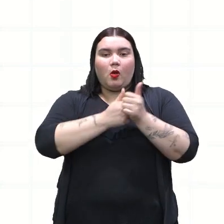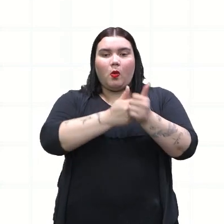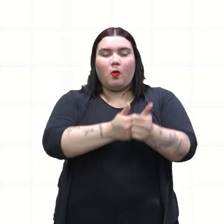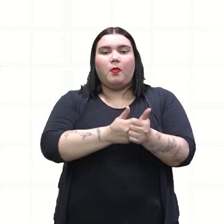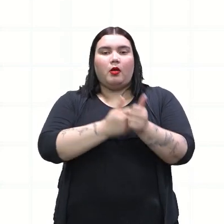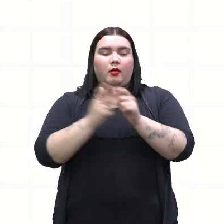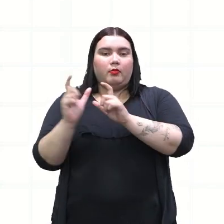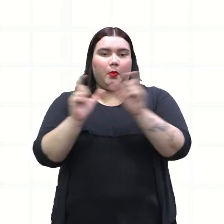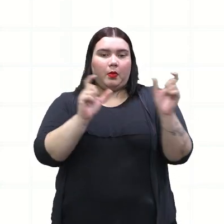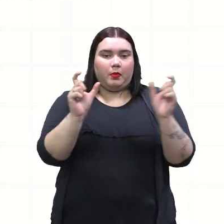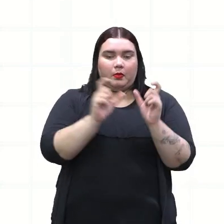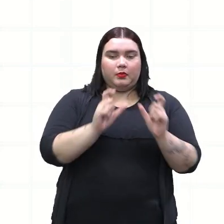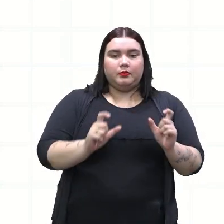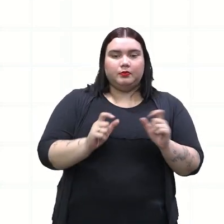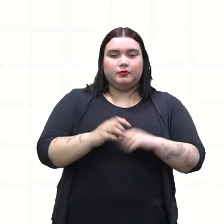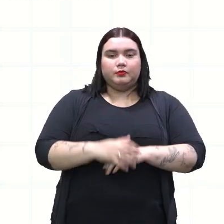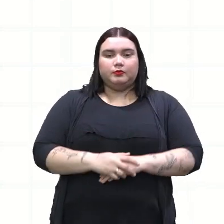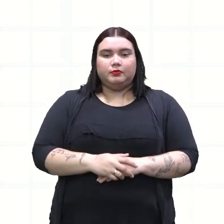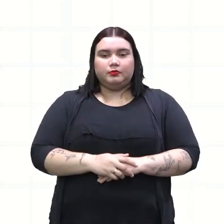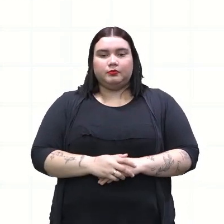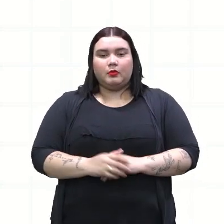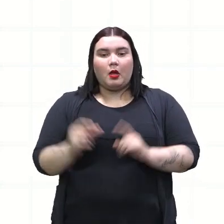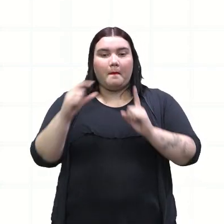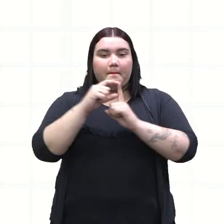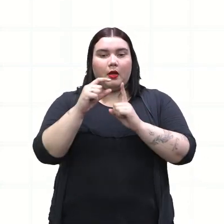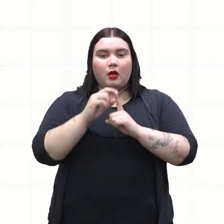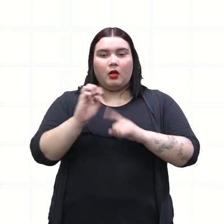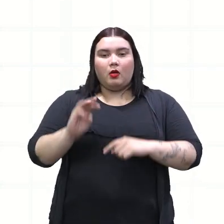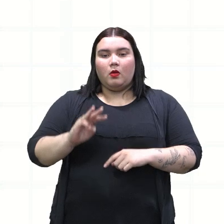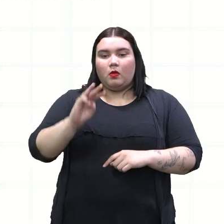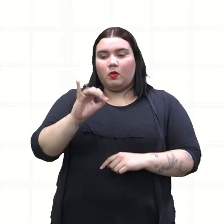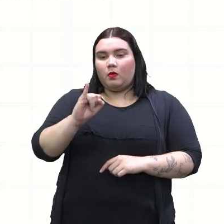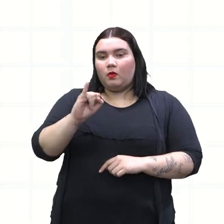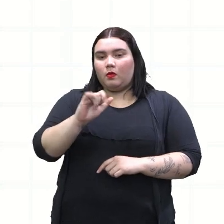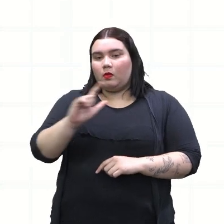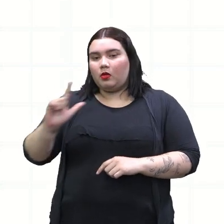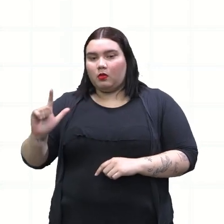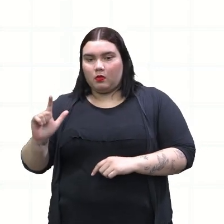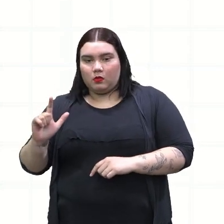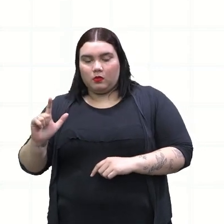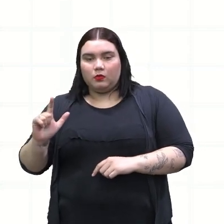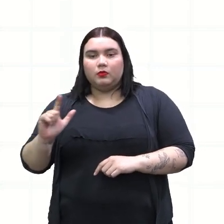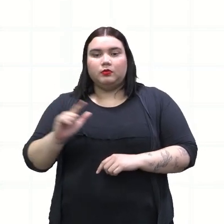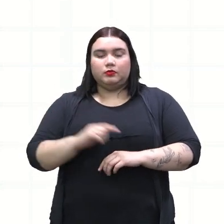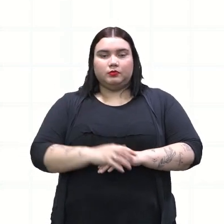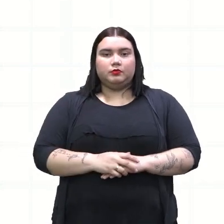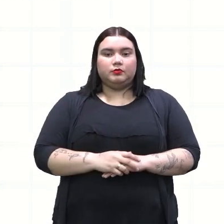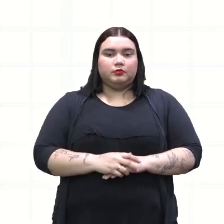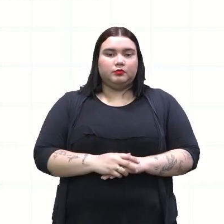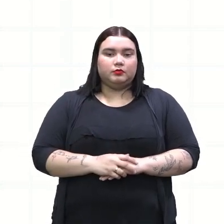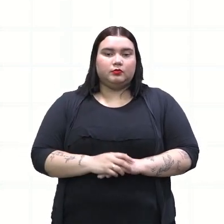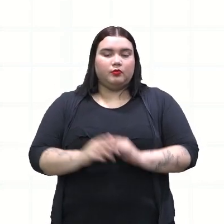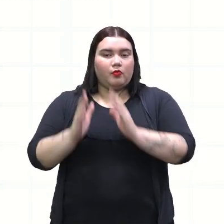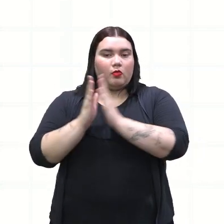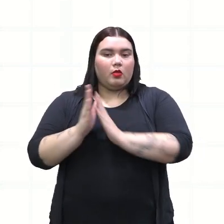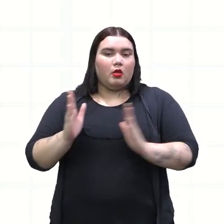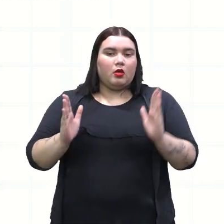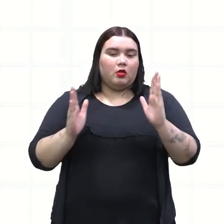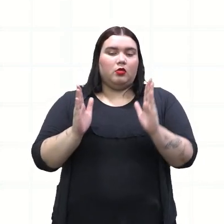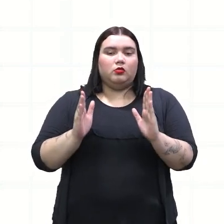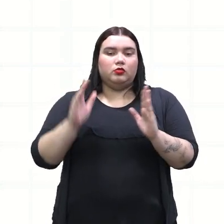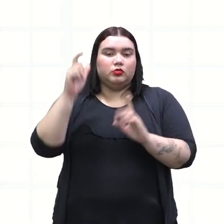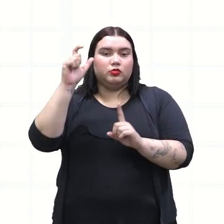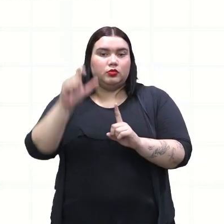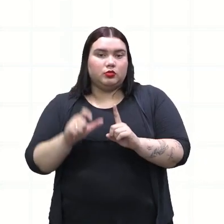né? Primeiro quem vem? A palavra will, certo? Will. Depois o